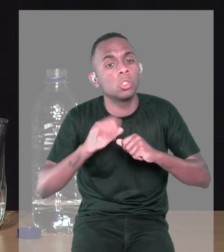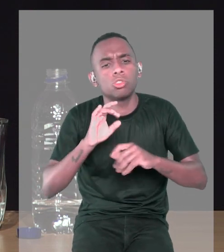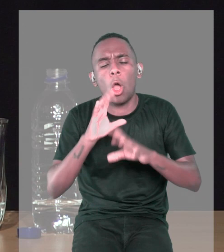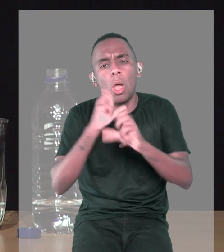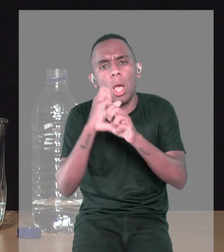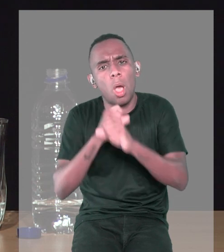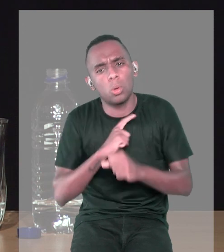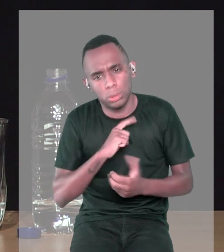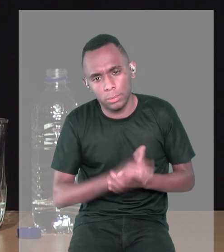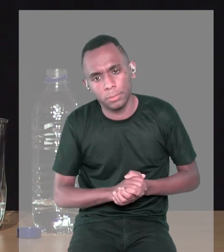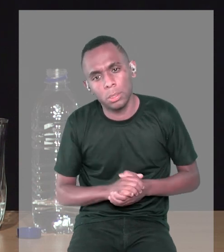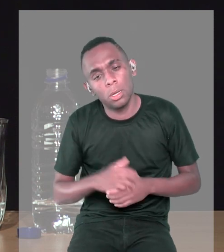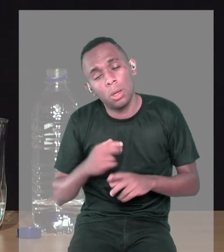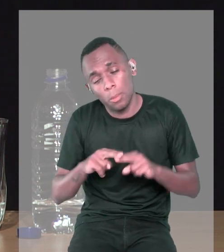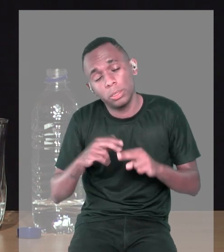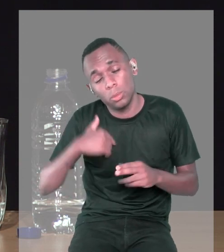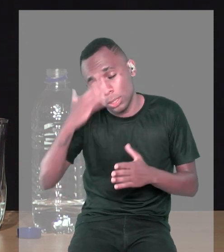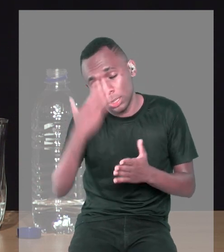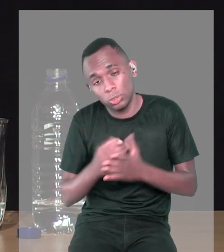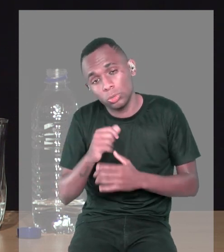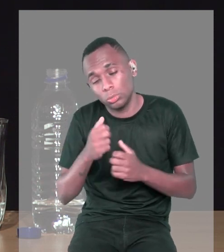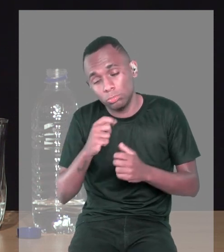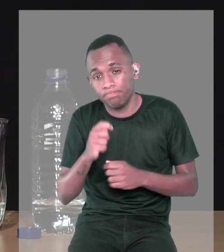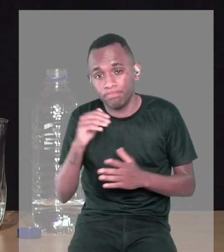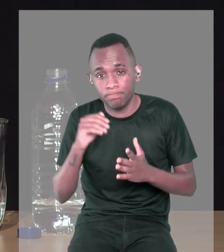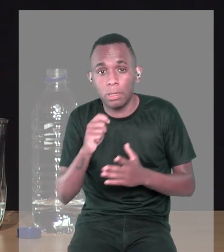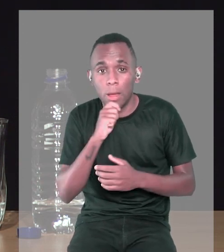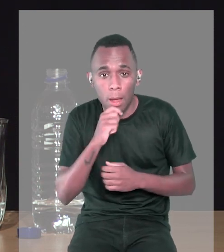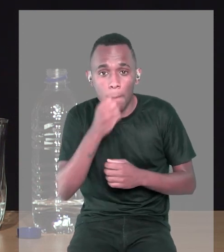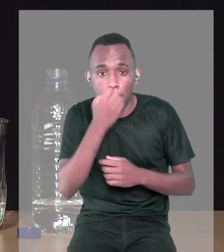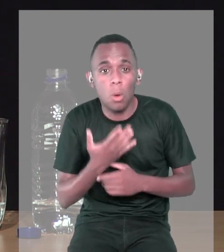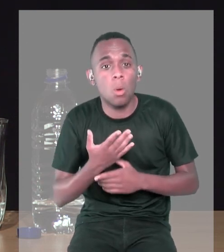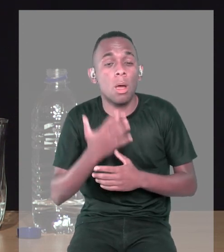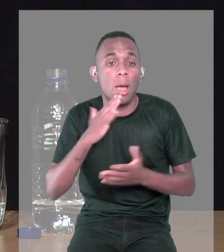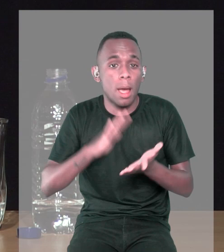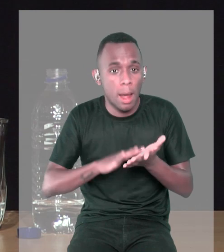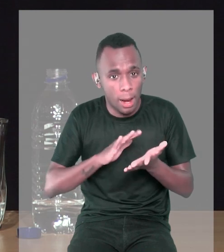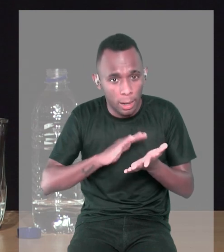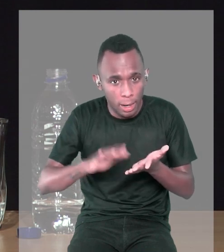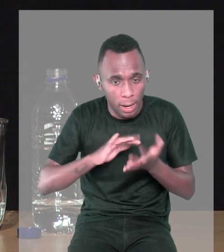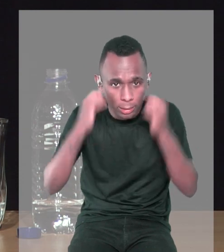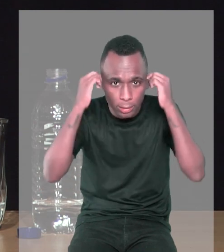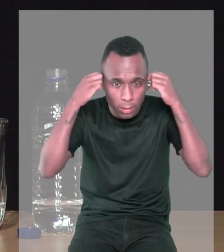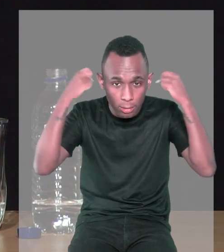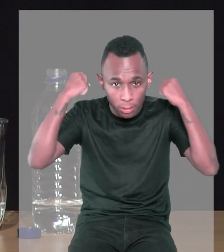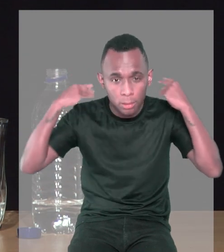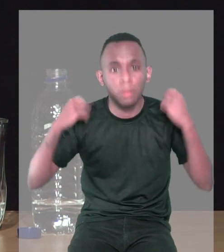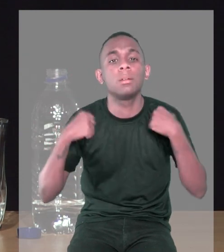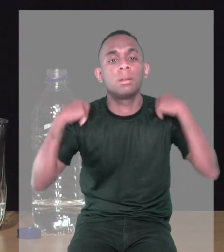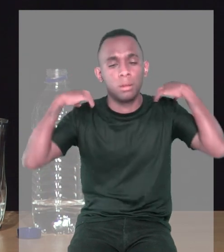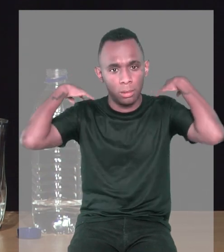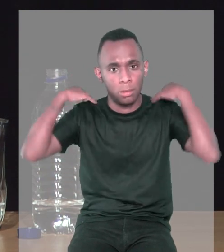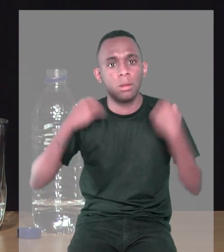a carta final, digamos, entre aspas, carta, do texto do Paul Preciado não é uma carta, é um e-mail. Mas é uma carta.